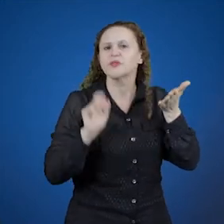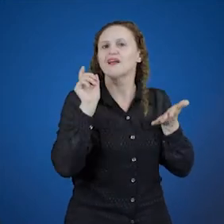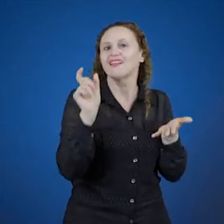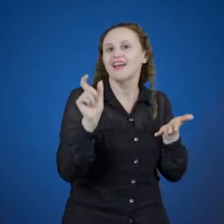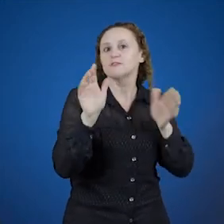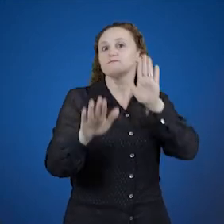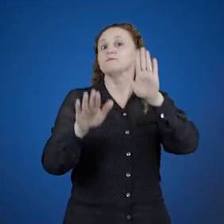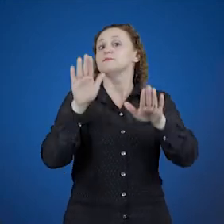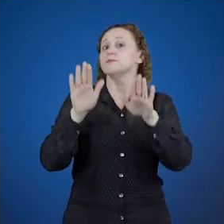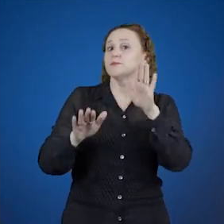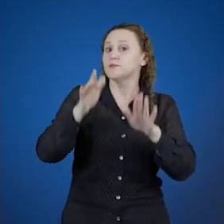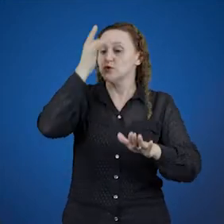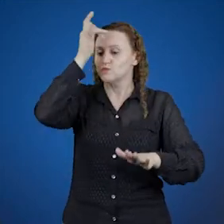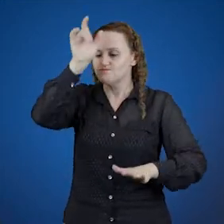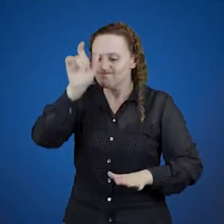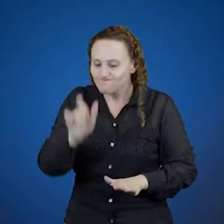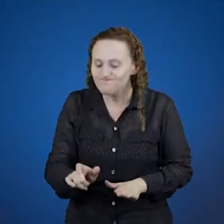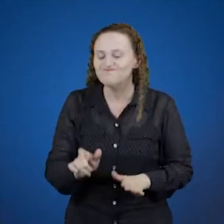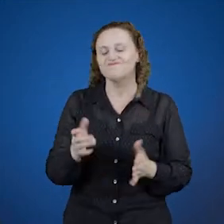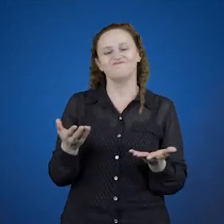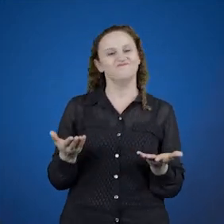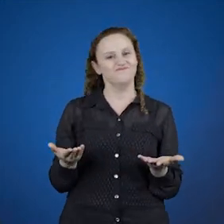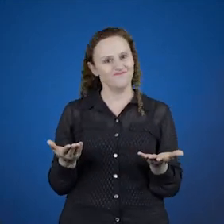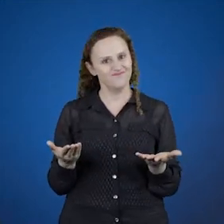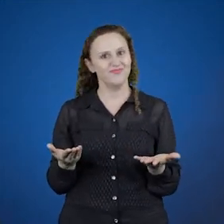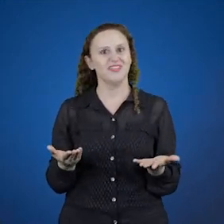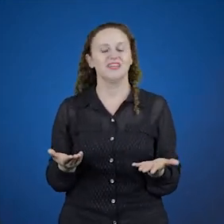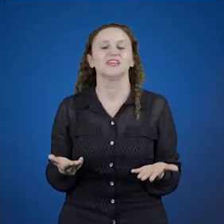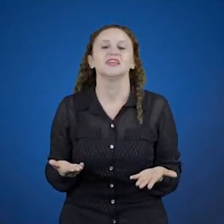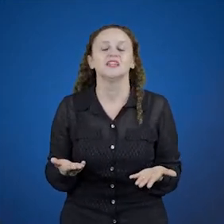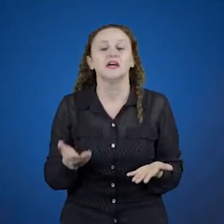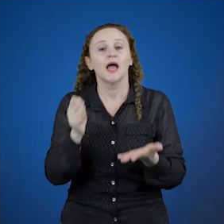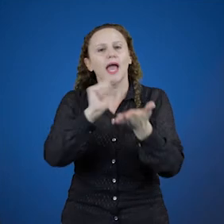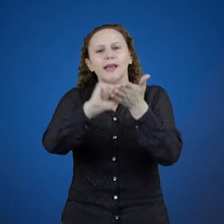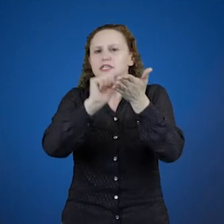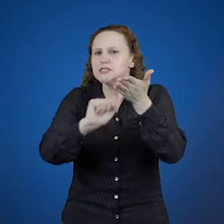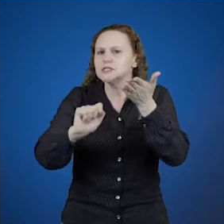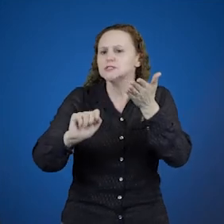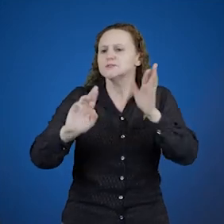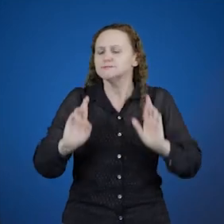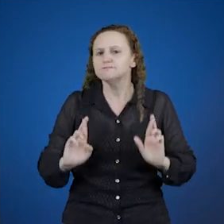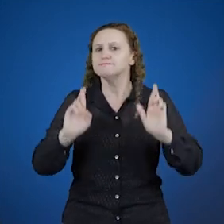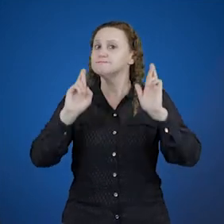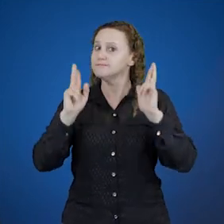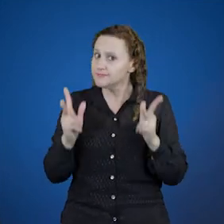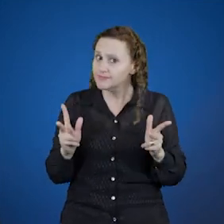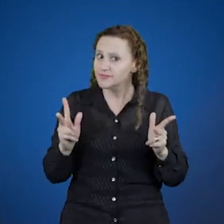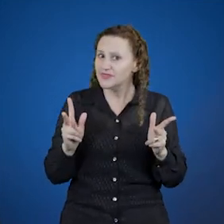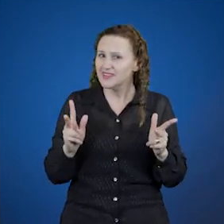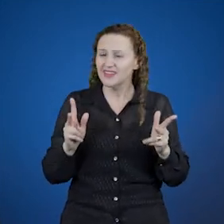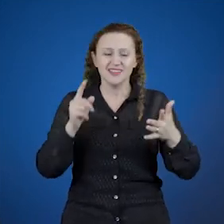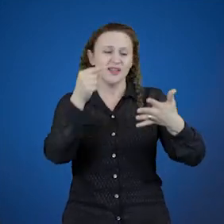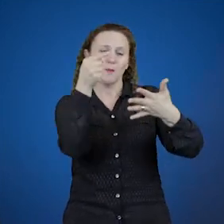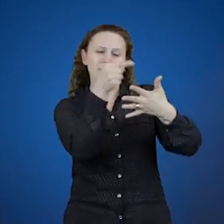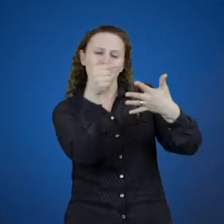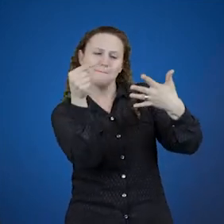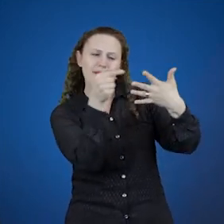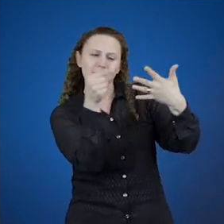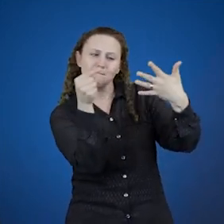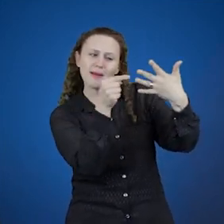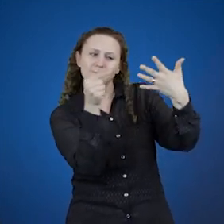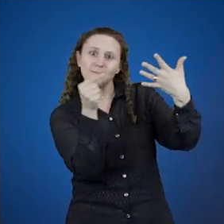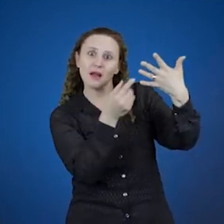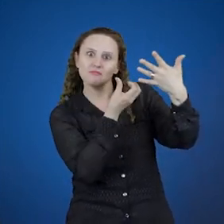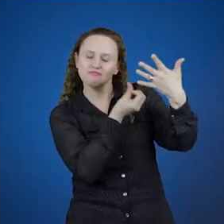sintática que ela exerce na oração na função de sujeito ela é escrita de uma maneira na função de